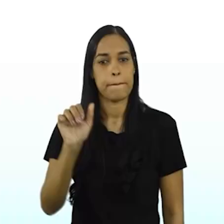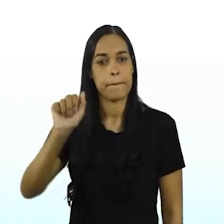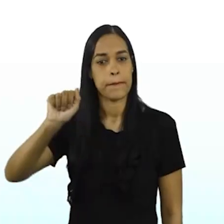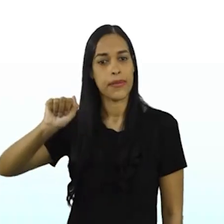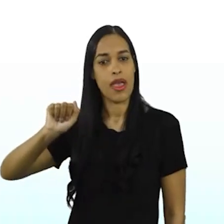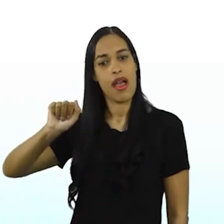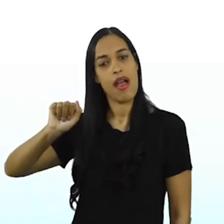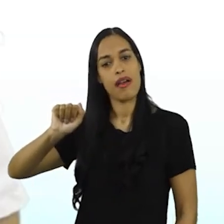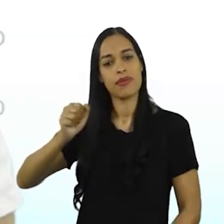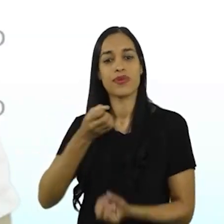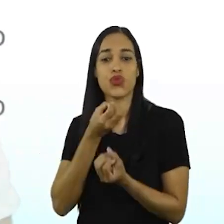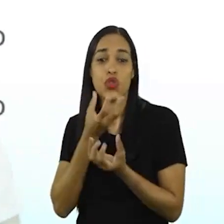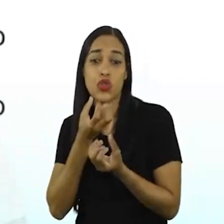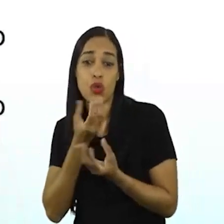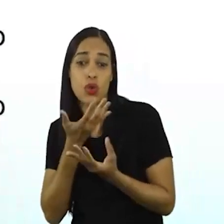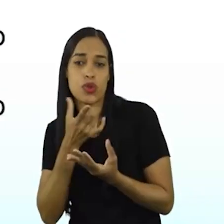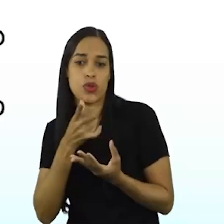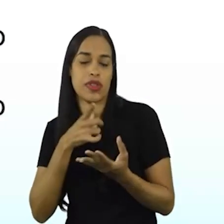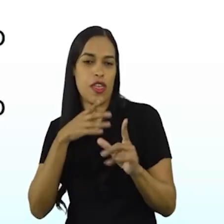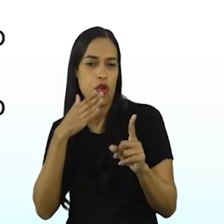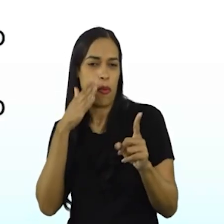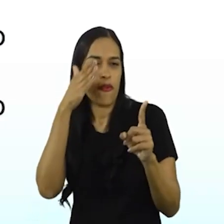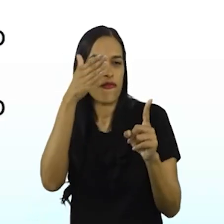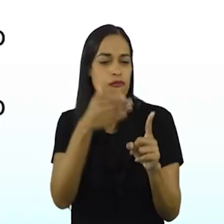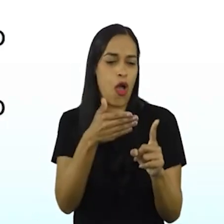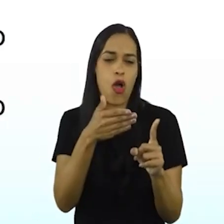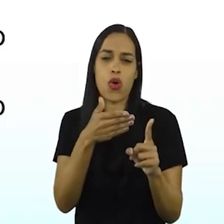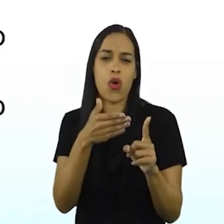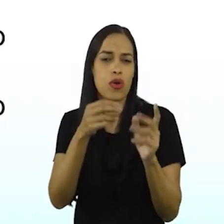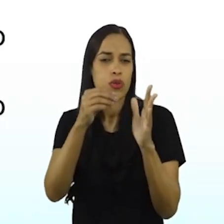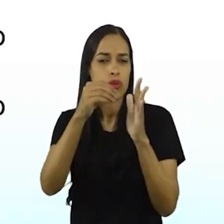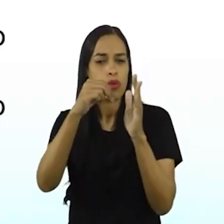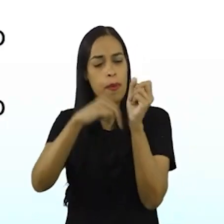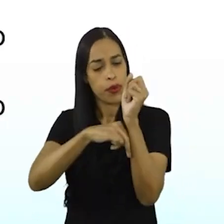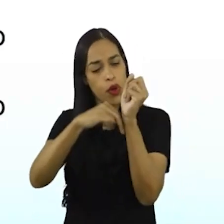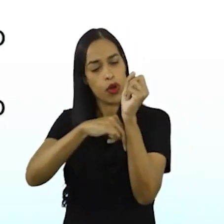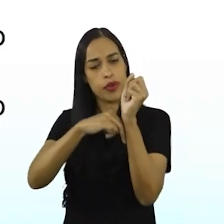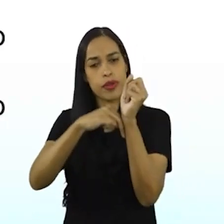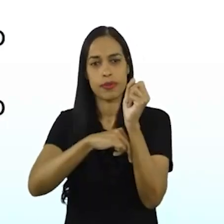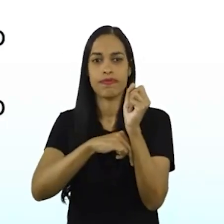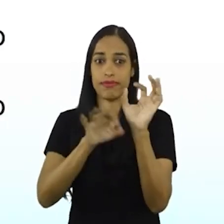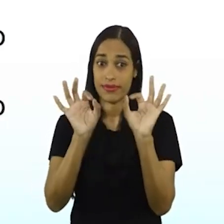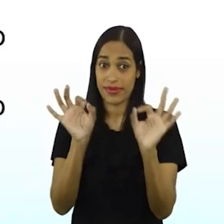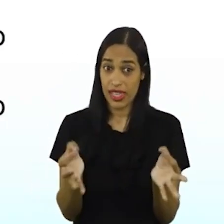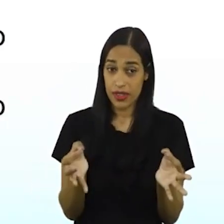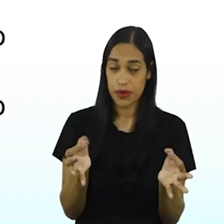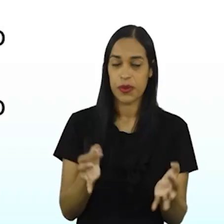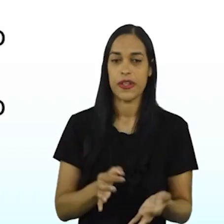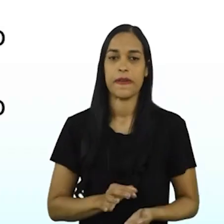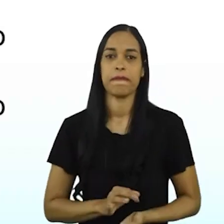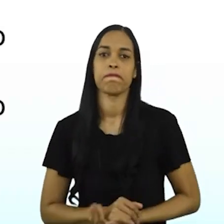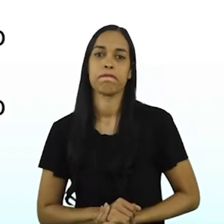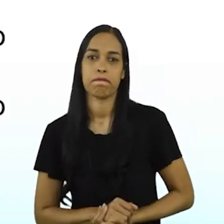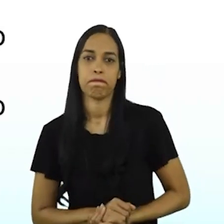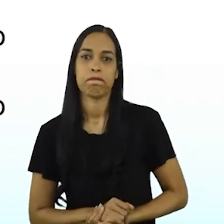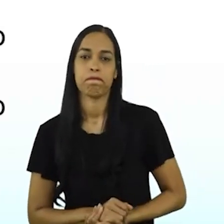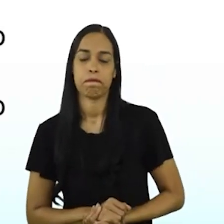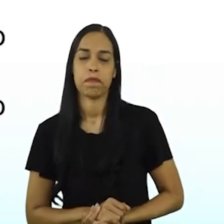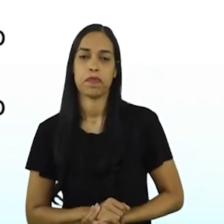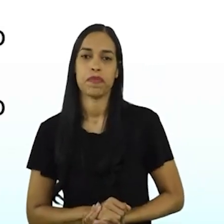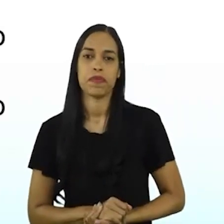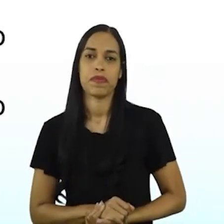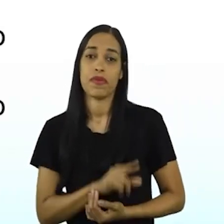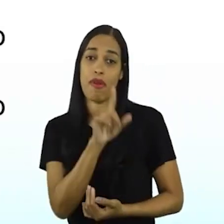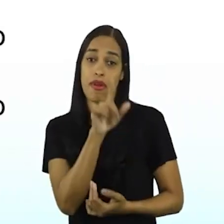é? Letra A. O discurso do enunciador tem como foco o próprio código. Certo? Então,